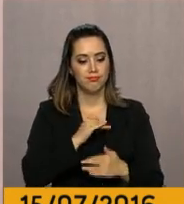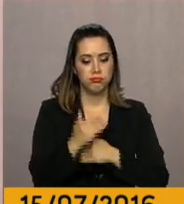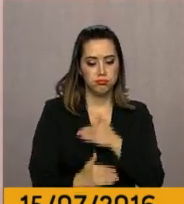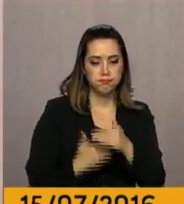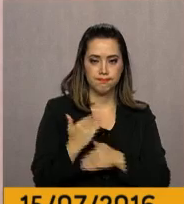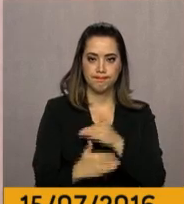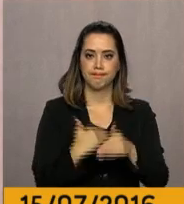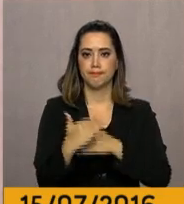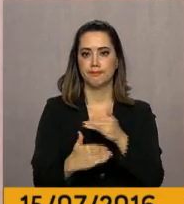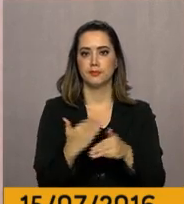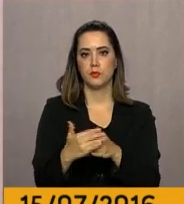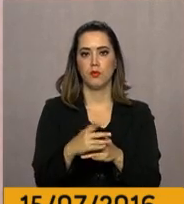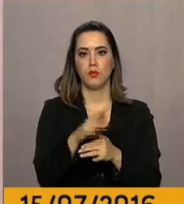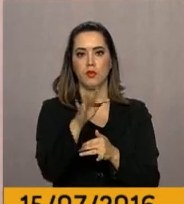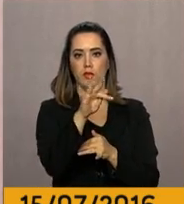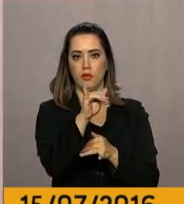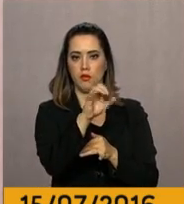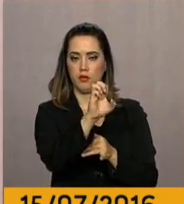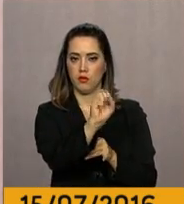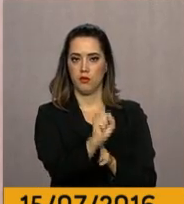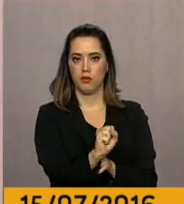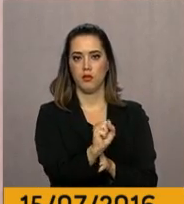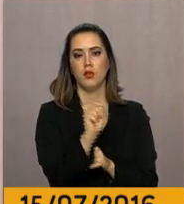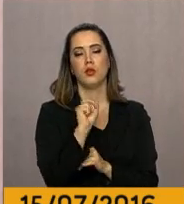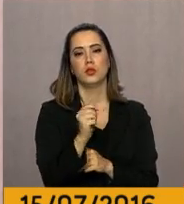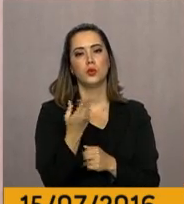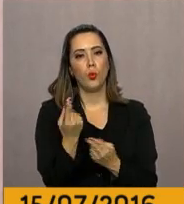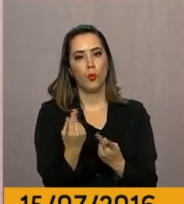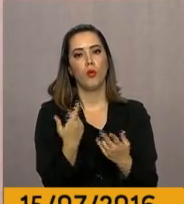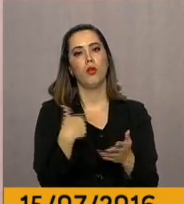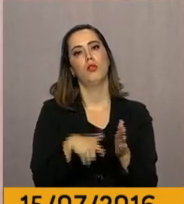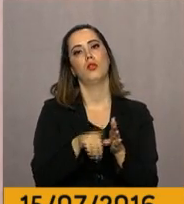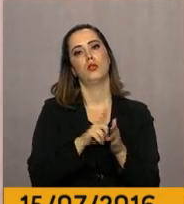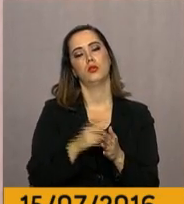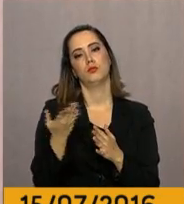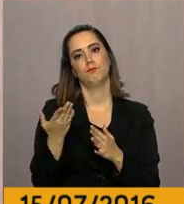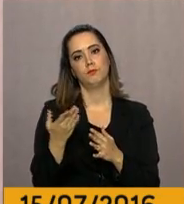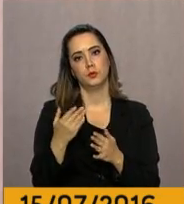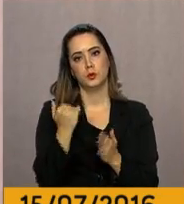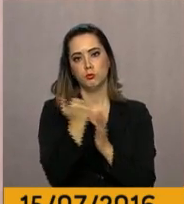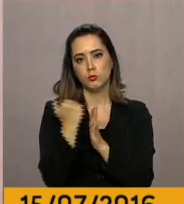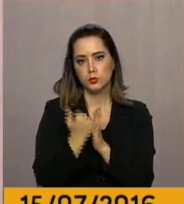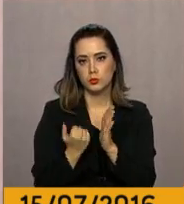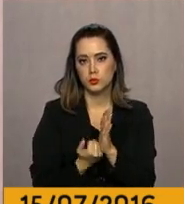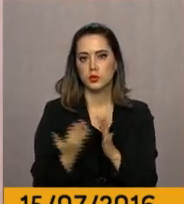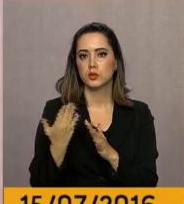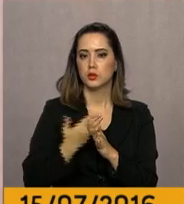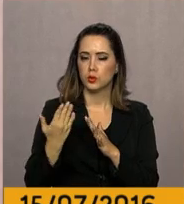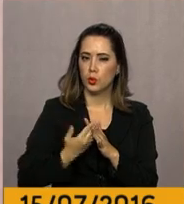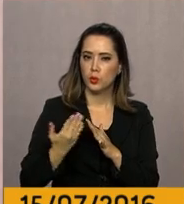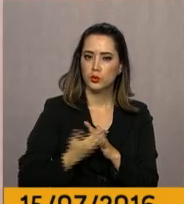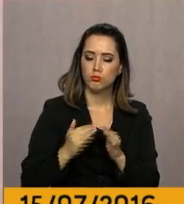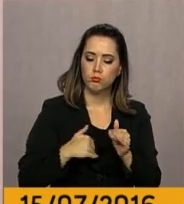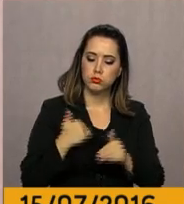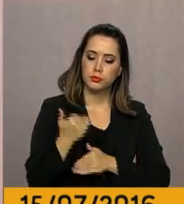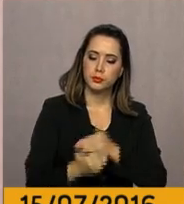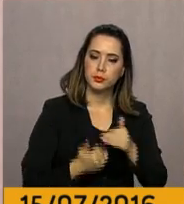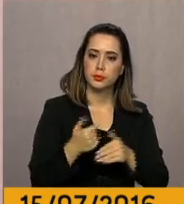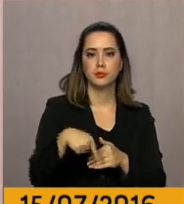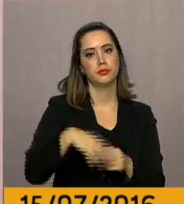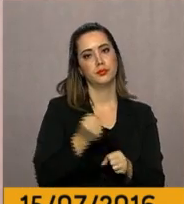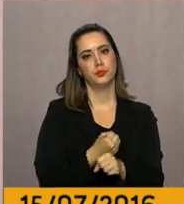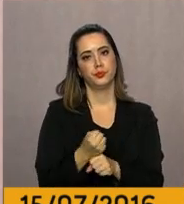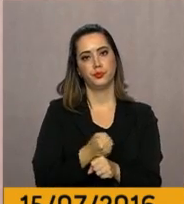adiante o FIES como um programa de financiamento educacional ao longo do exercício de